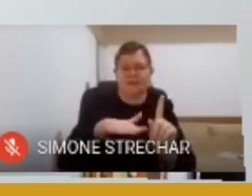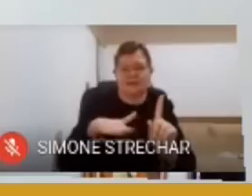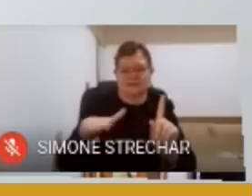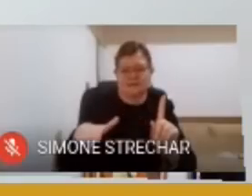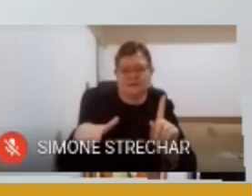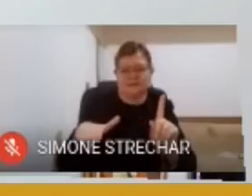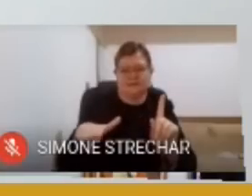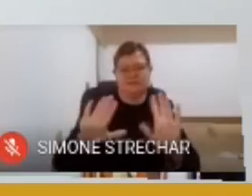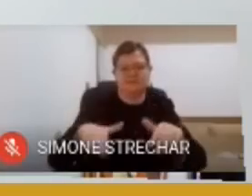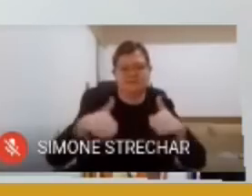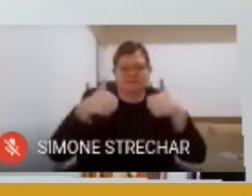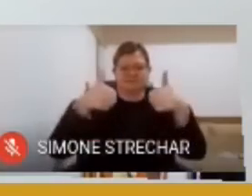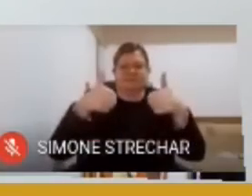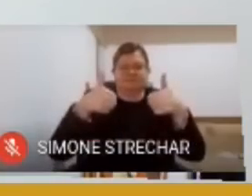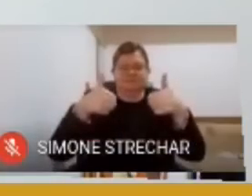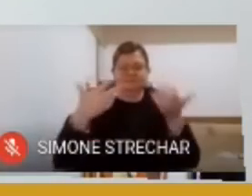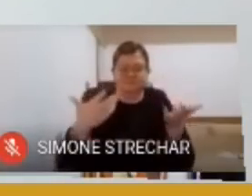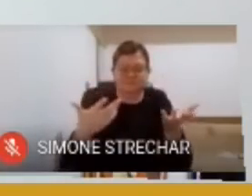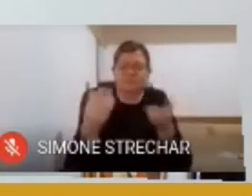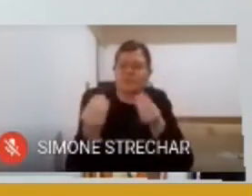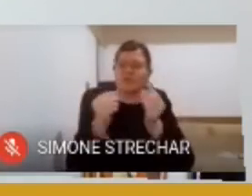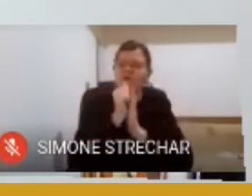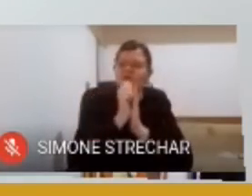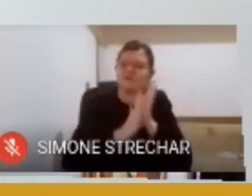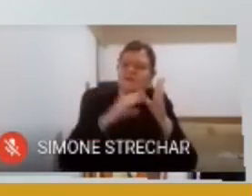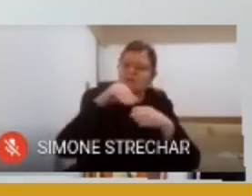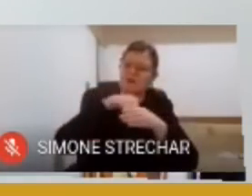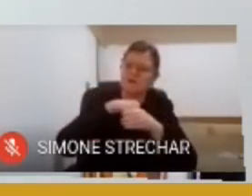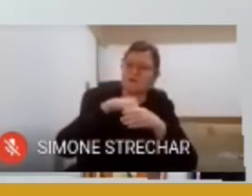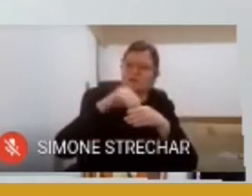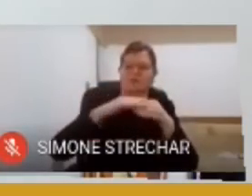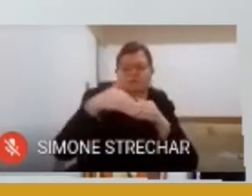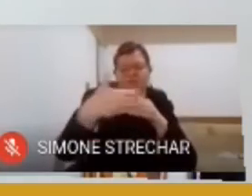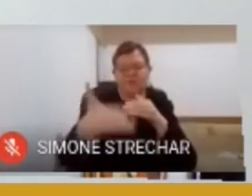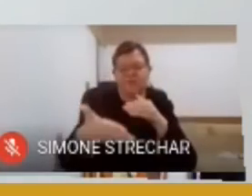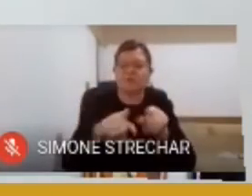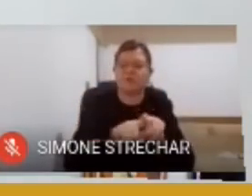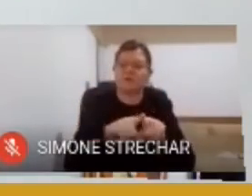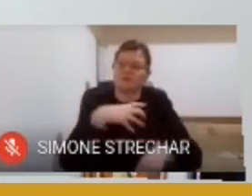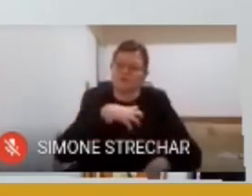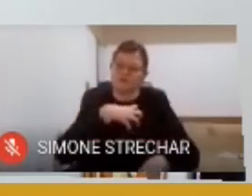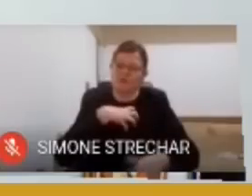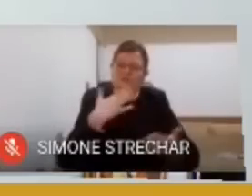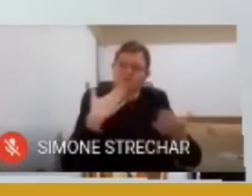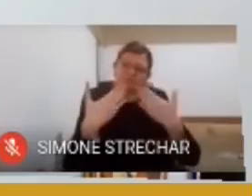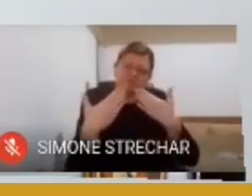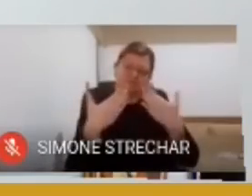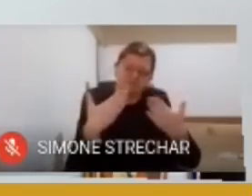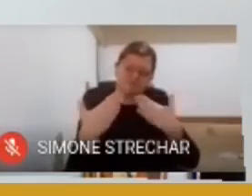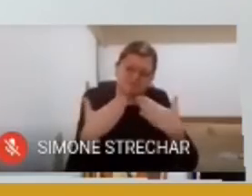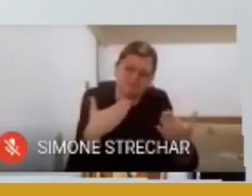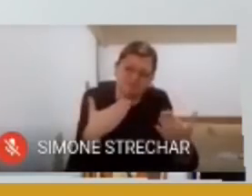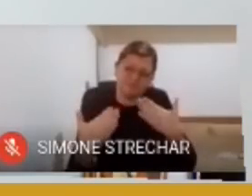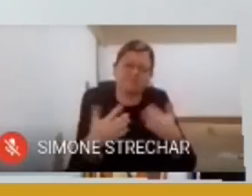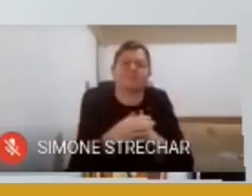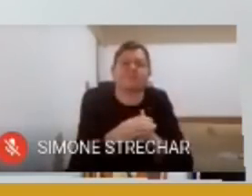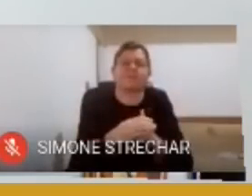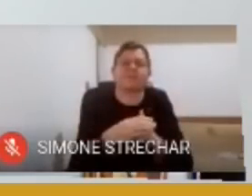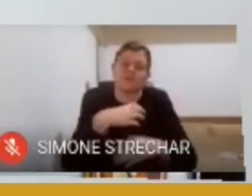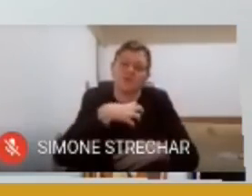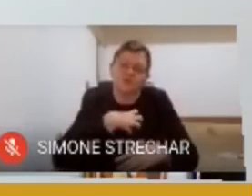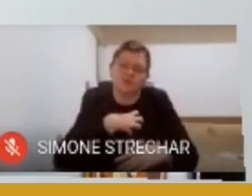saudável para isso. Só que, no entanto, nós temos outras possibilidades de atingir essa criança de uma forma